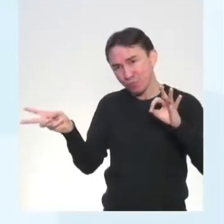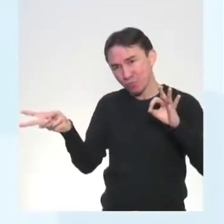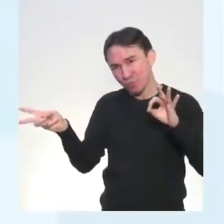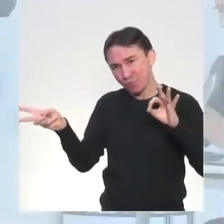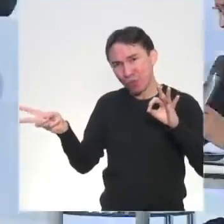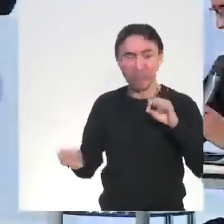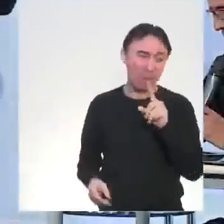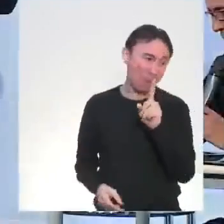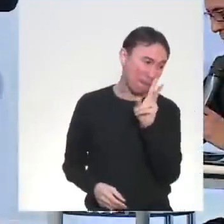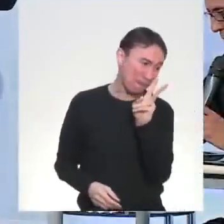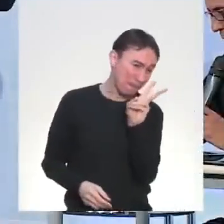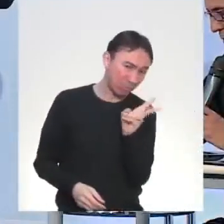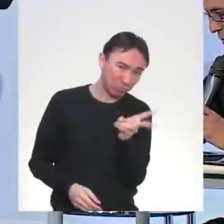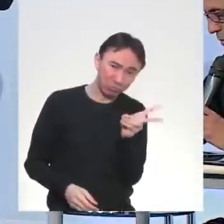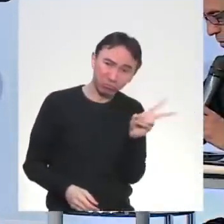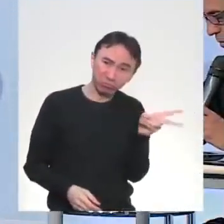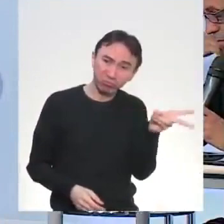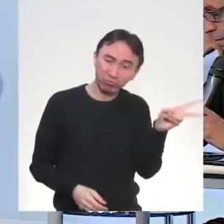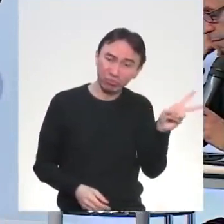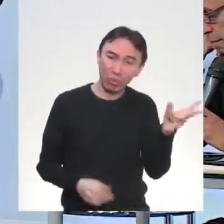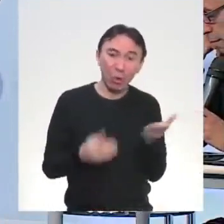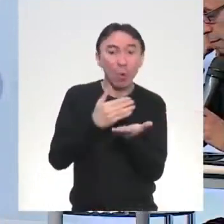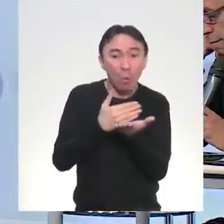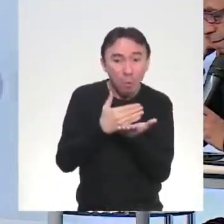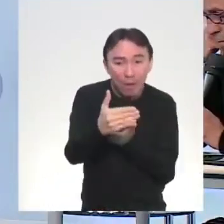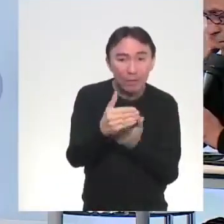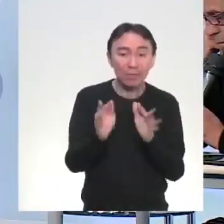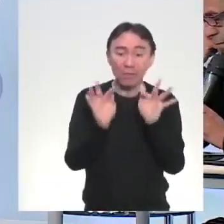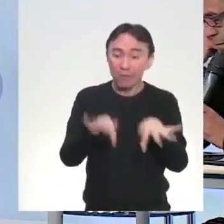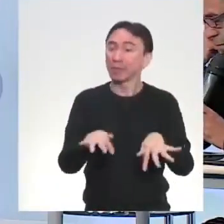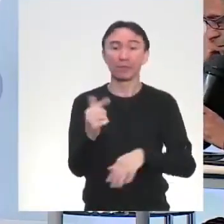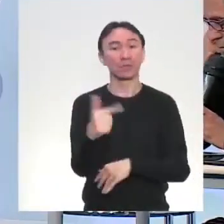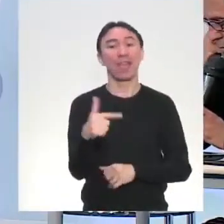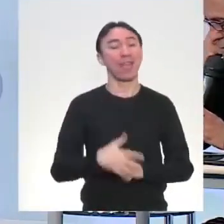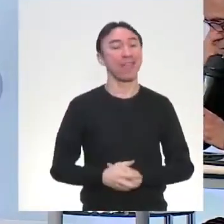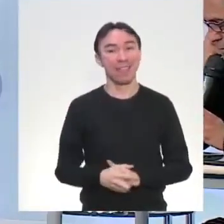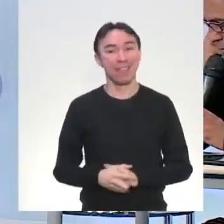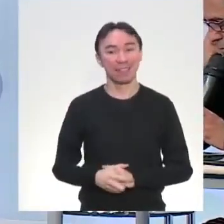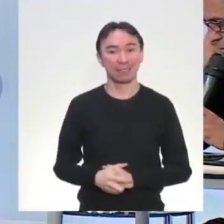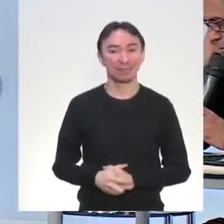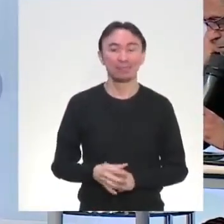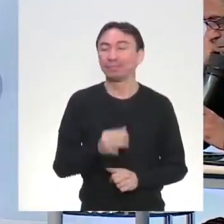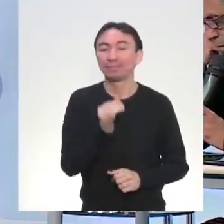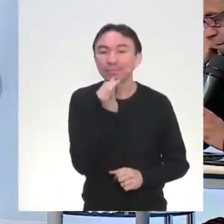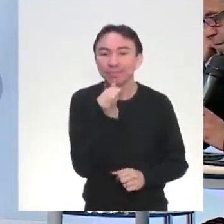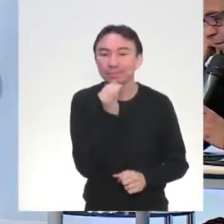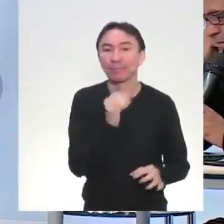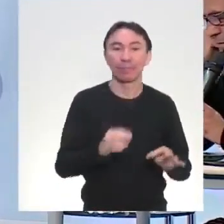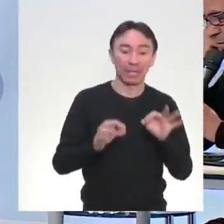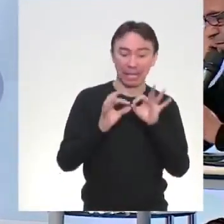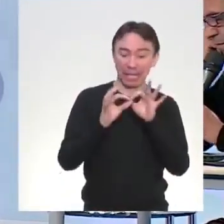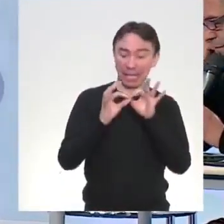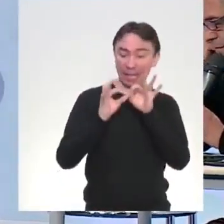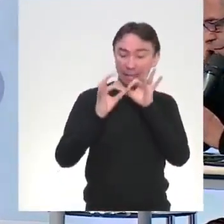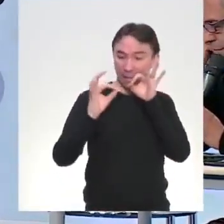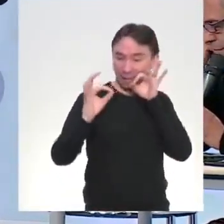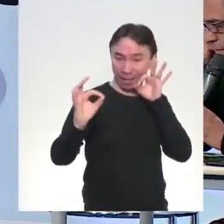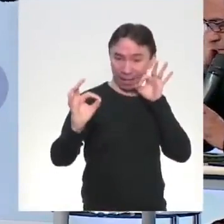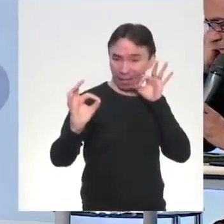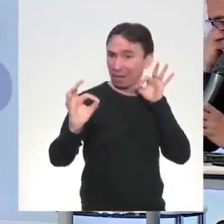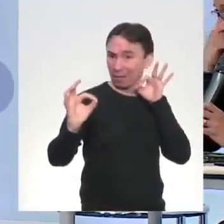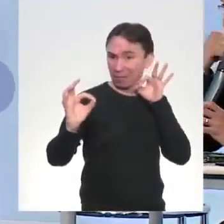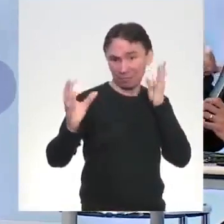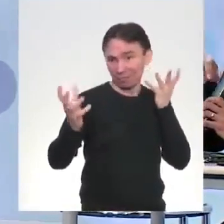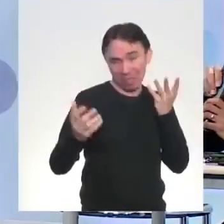reta também é algo que é abstrato, assim como ponto. Por exemplo, aqui no lugar onde eu estou, eu posso imaginar